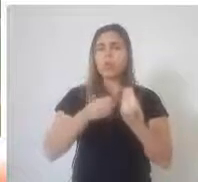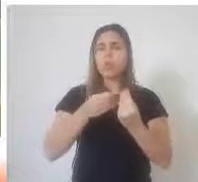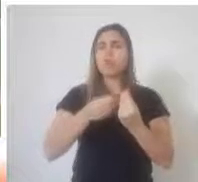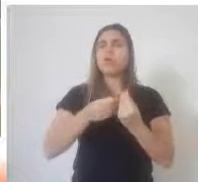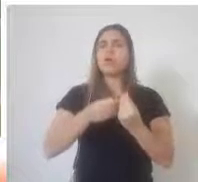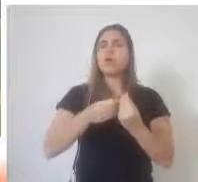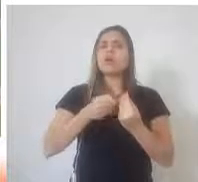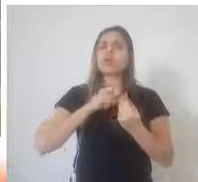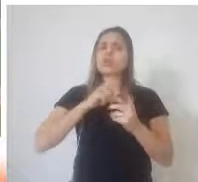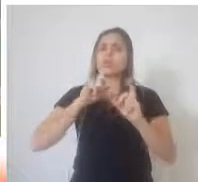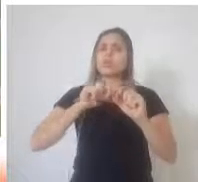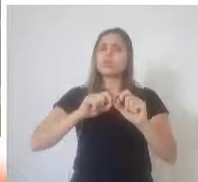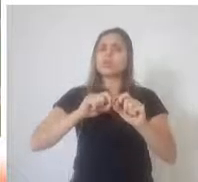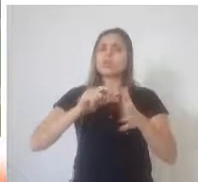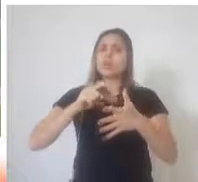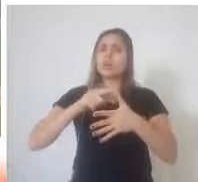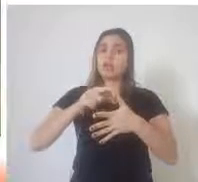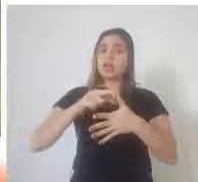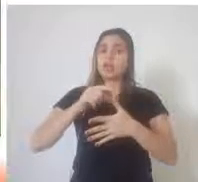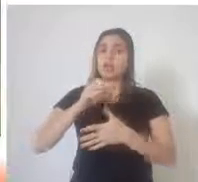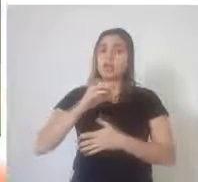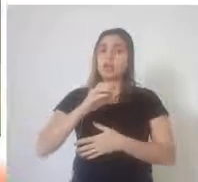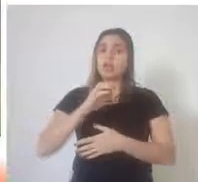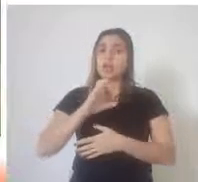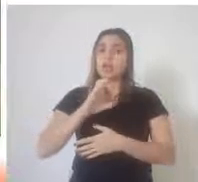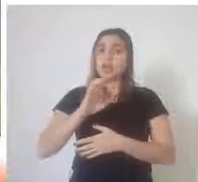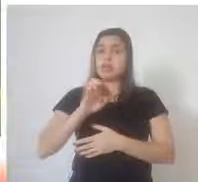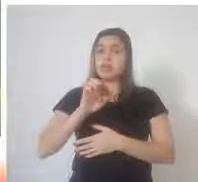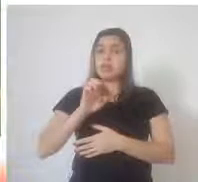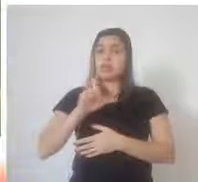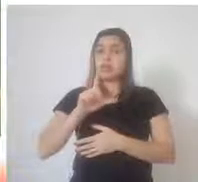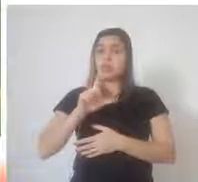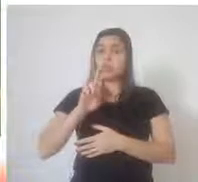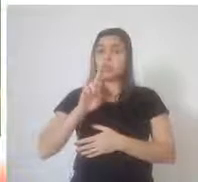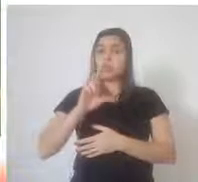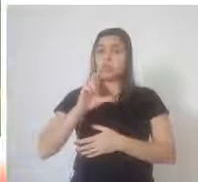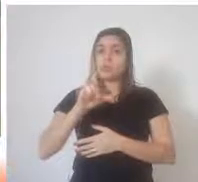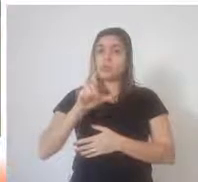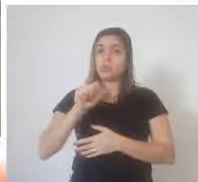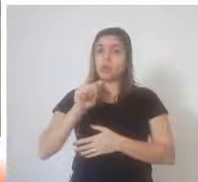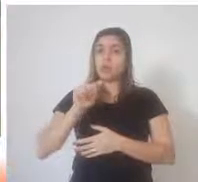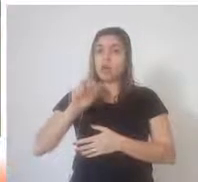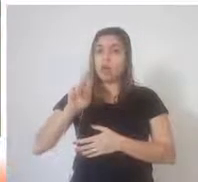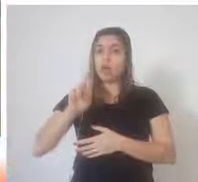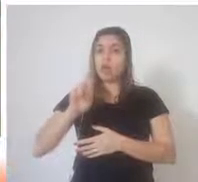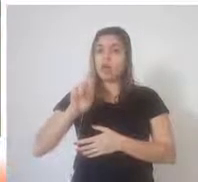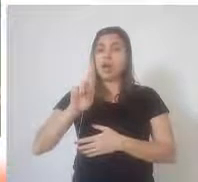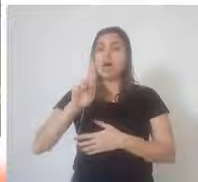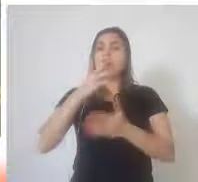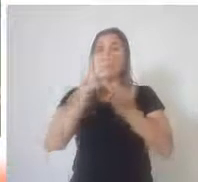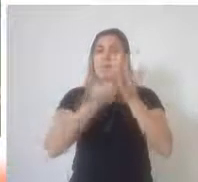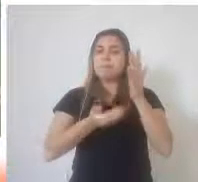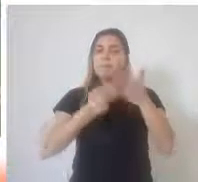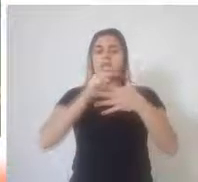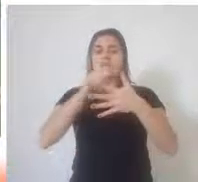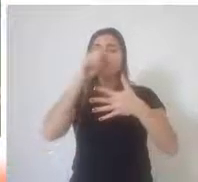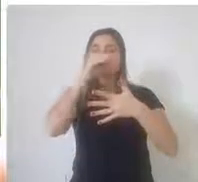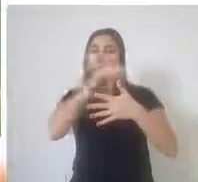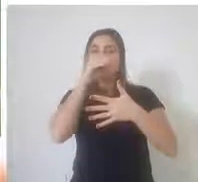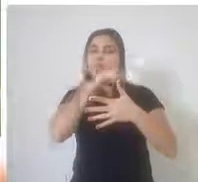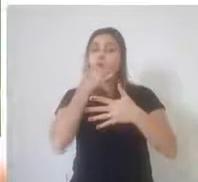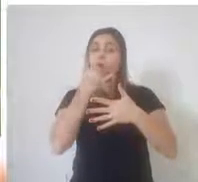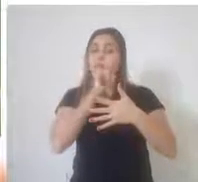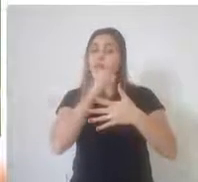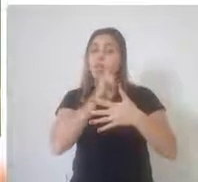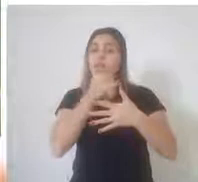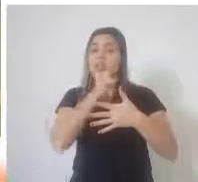processo de respiração celular, que a gente já comentou anteriormente, o R aqui é respiração celular, as perdas